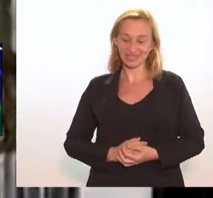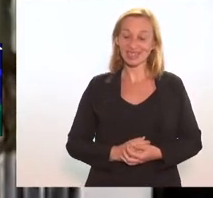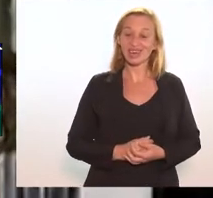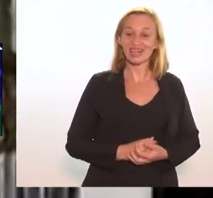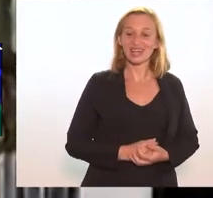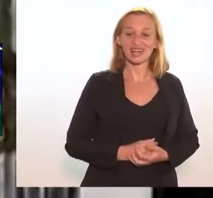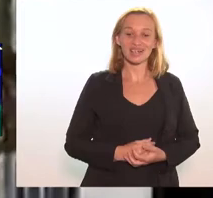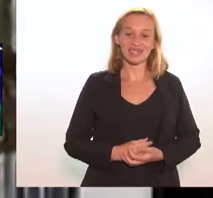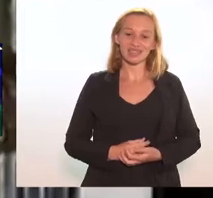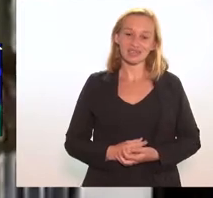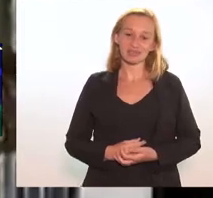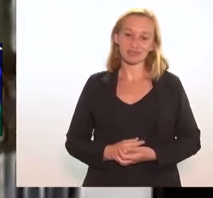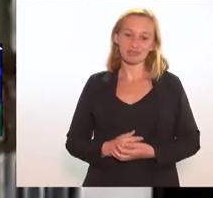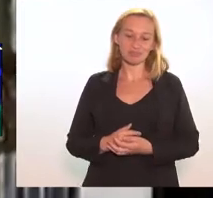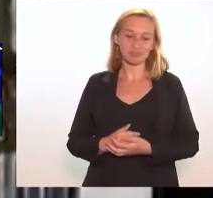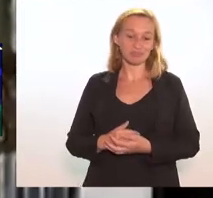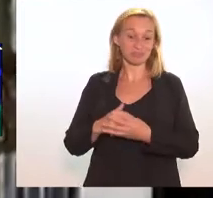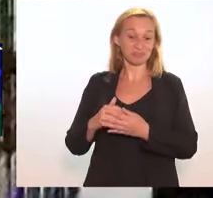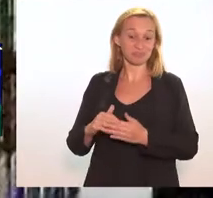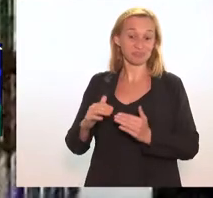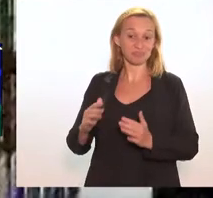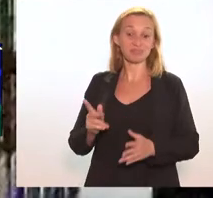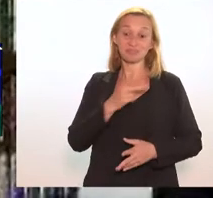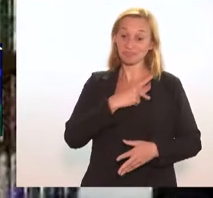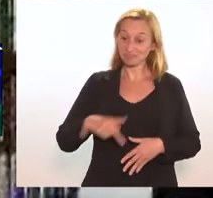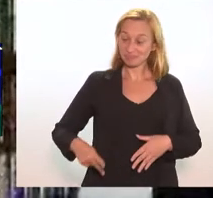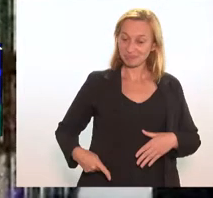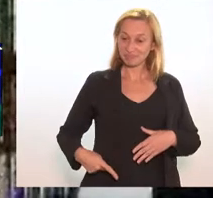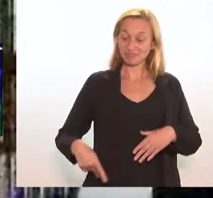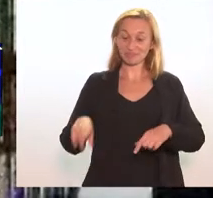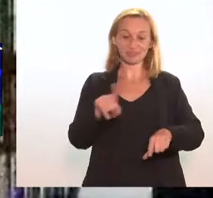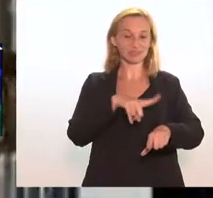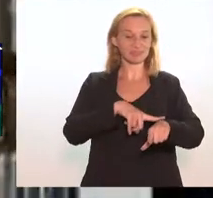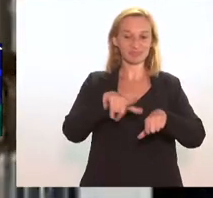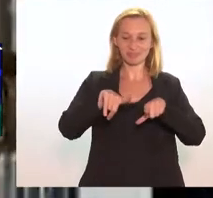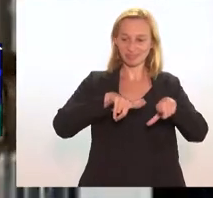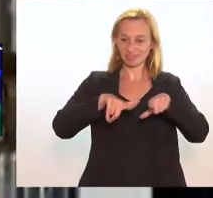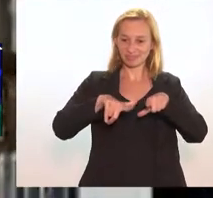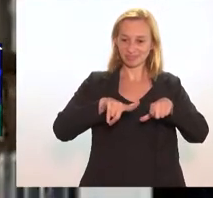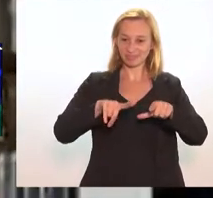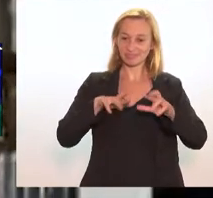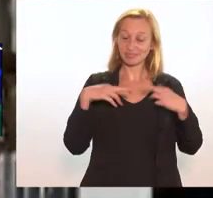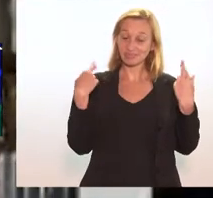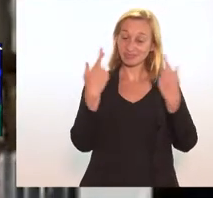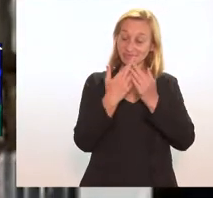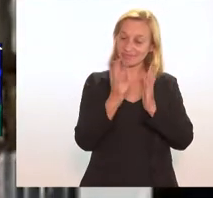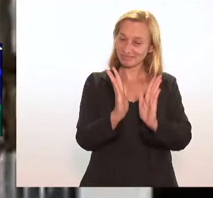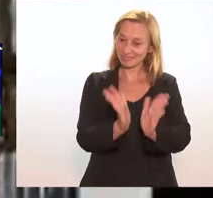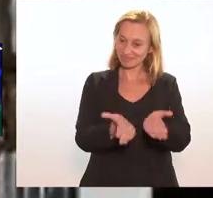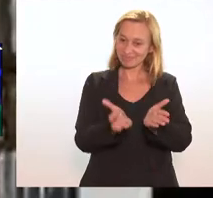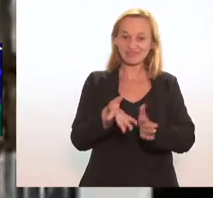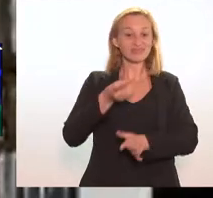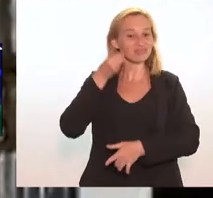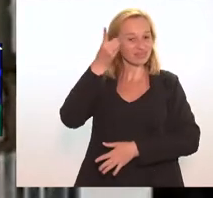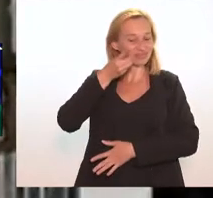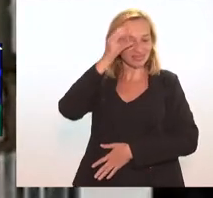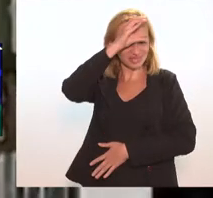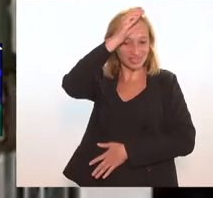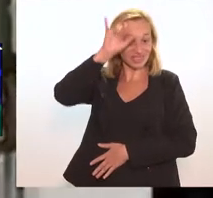Nobre presidente dos trabalhos deste expediente final da sessão de hoje, deputada Tia